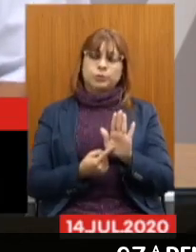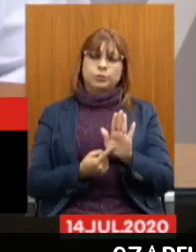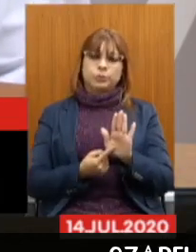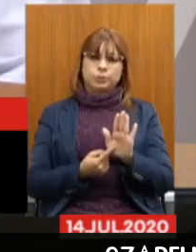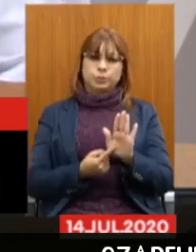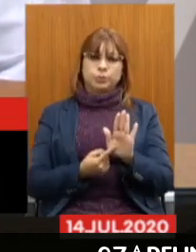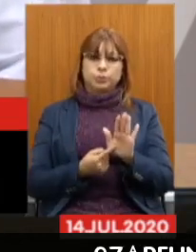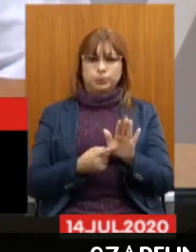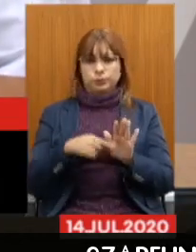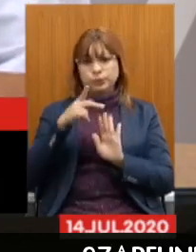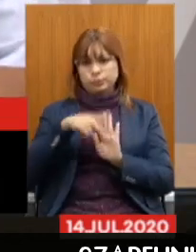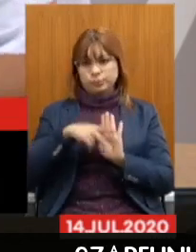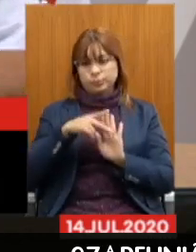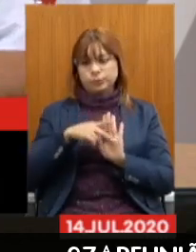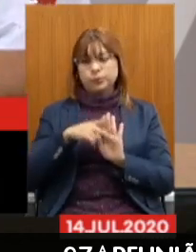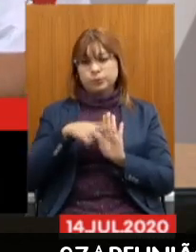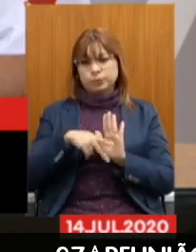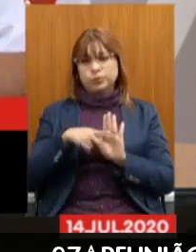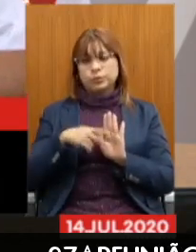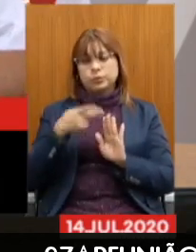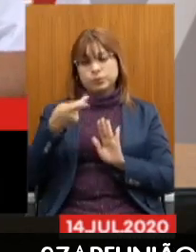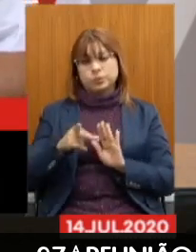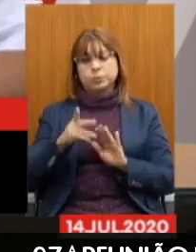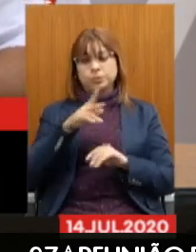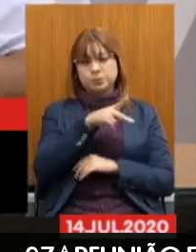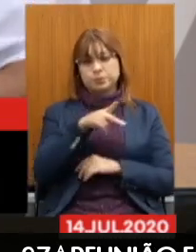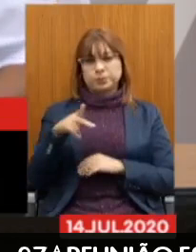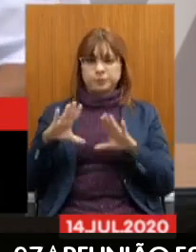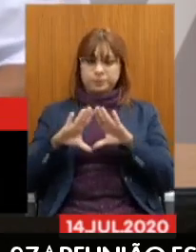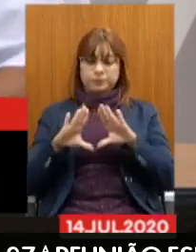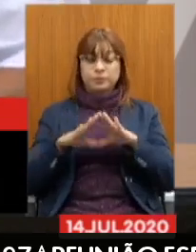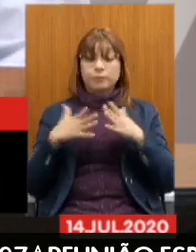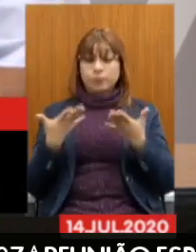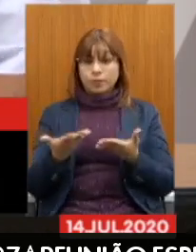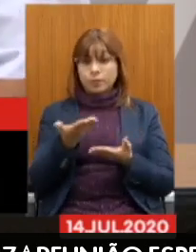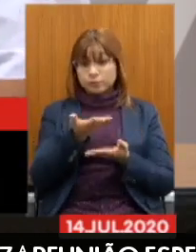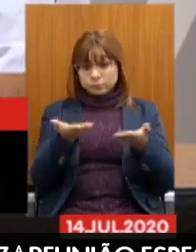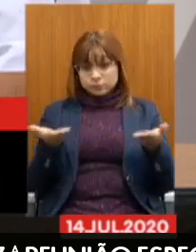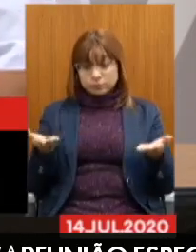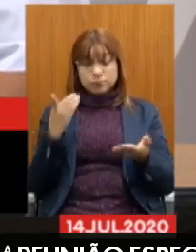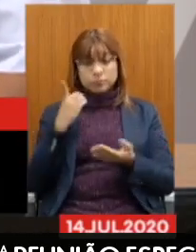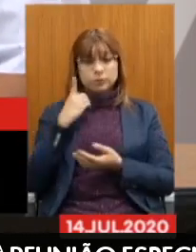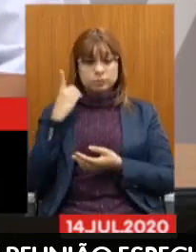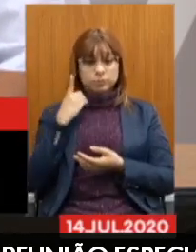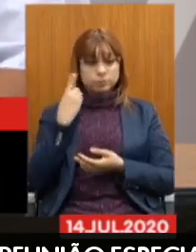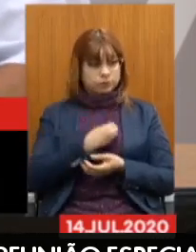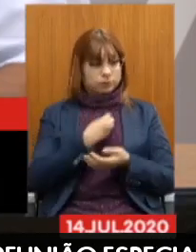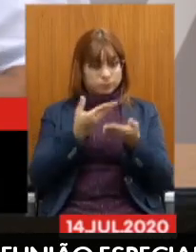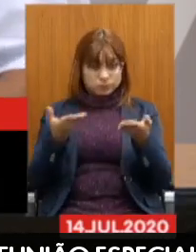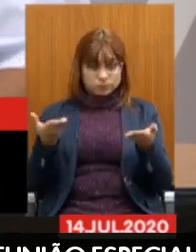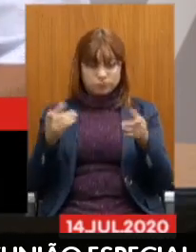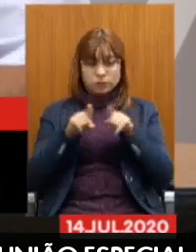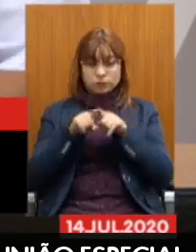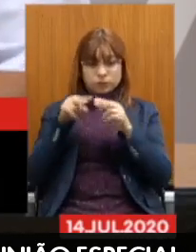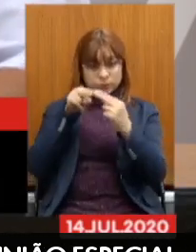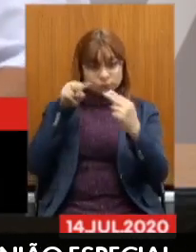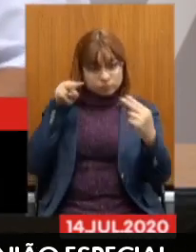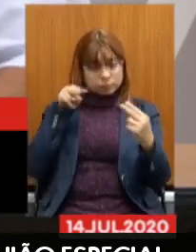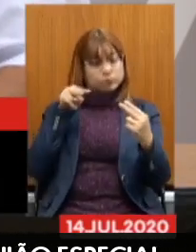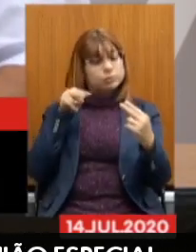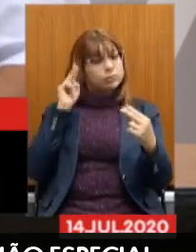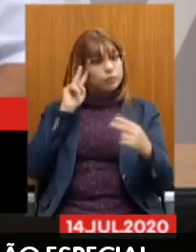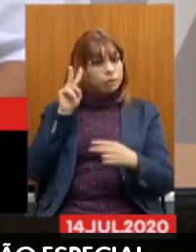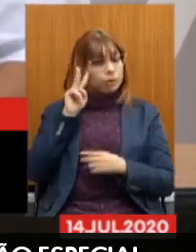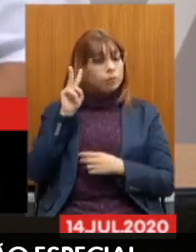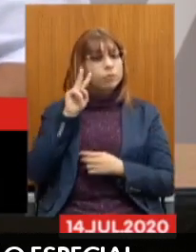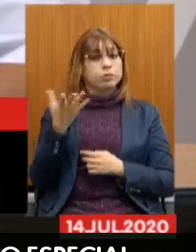casa. Então, que os deputados aqui presentes, né, e os deputados que estão em casa, que sejam